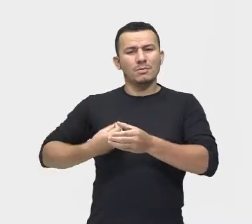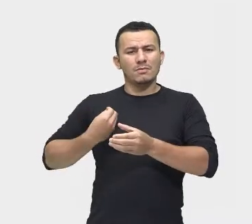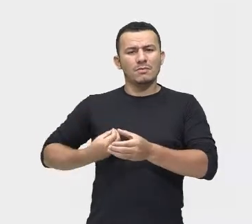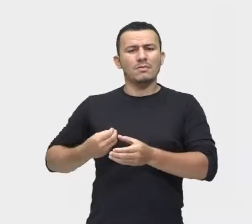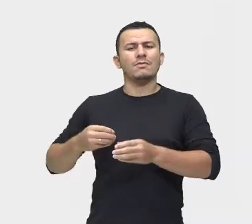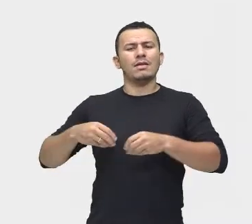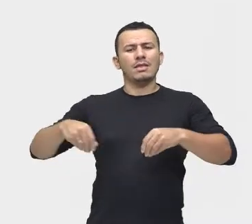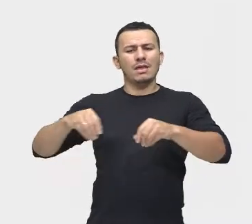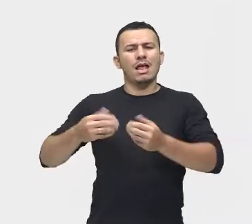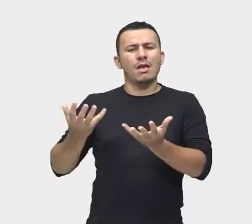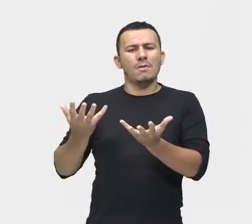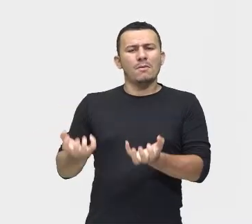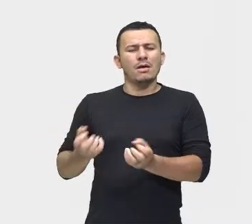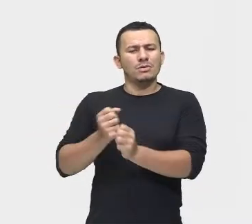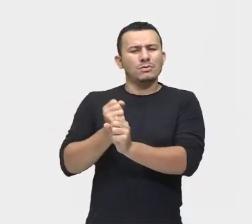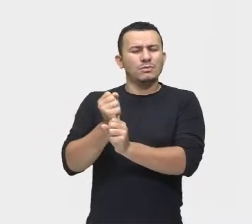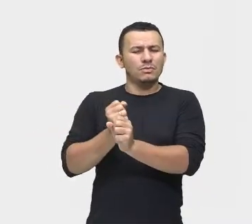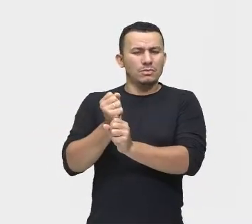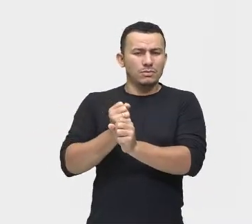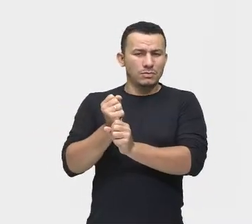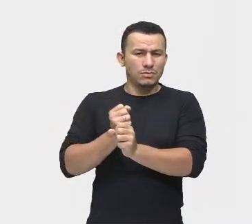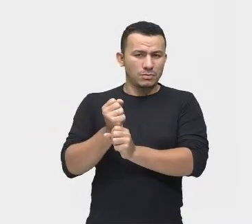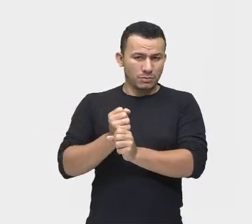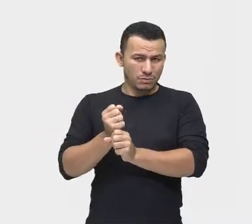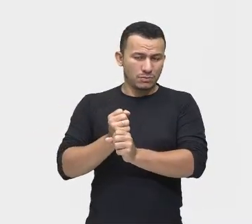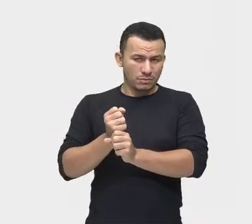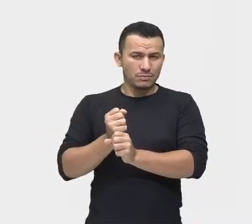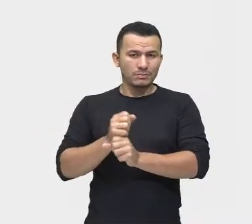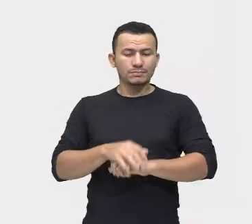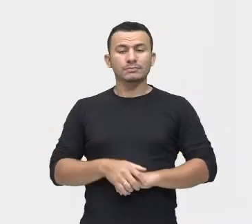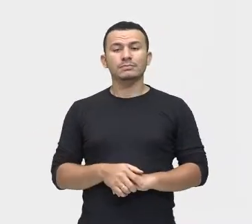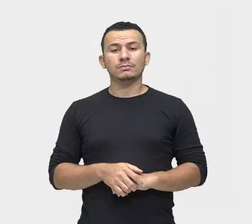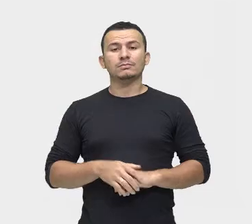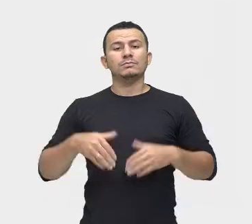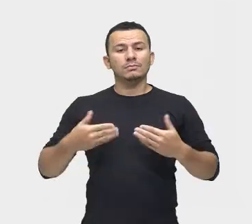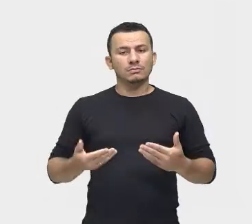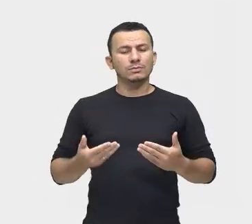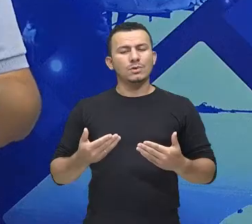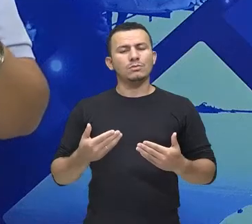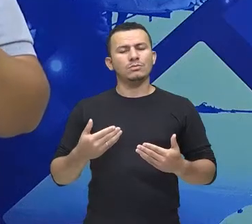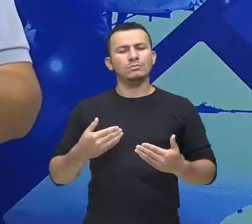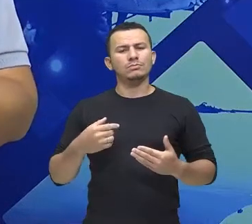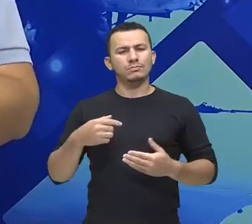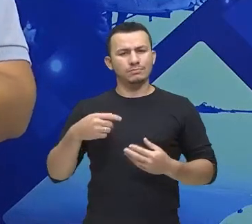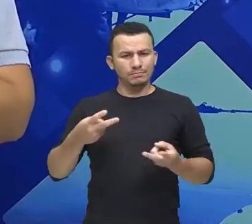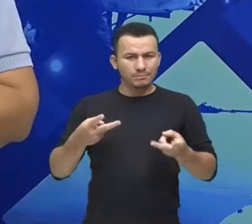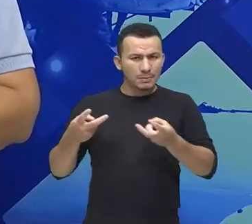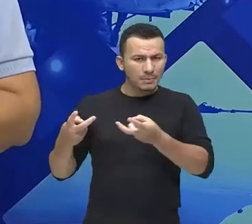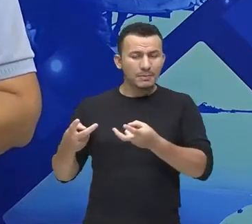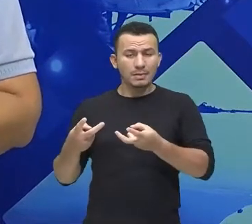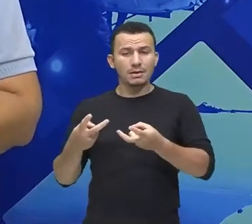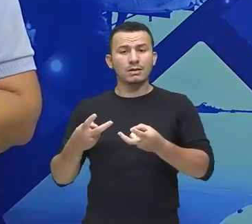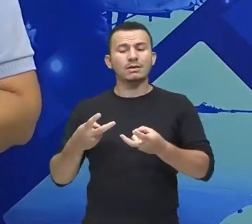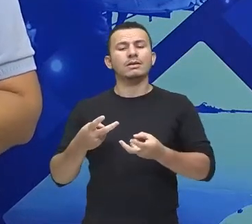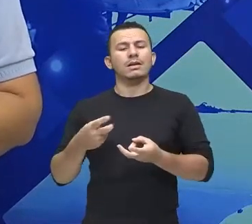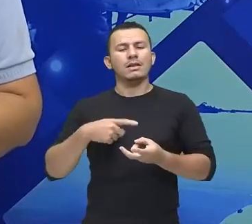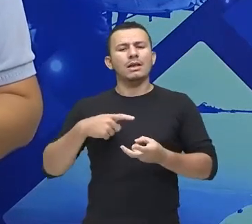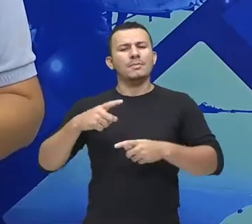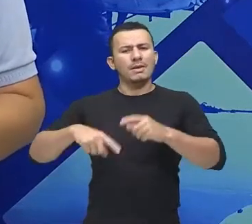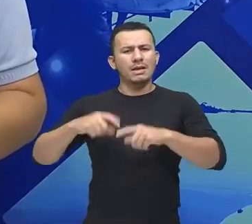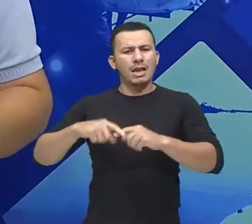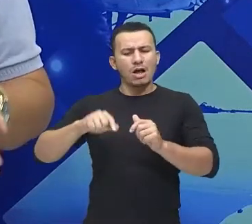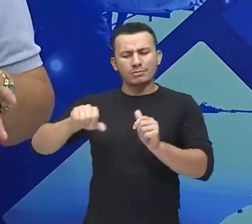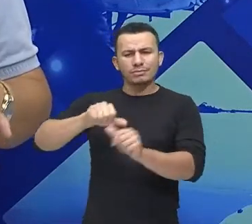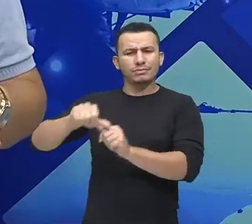terrestre ao longo de milhões de anos. Então, o que a gente tem aí de recurso não renovável